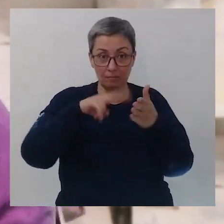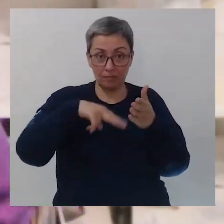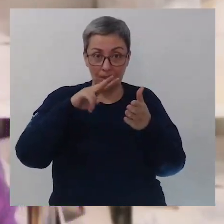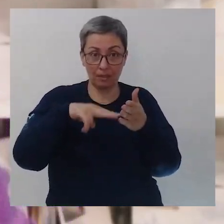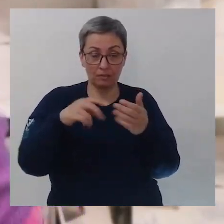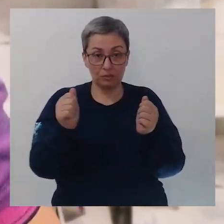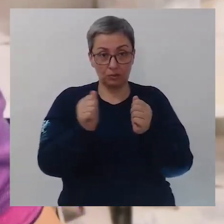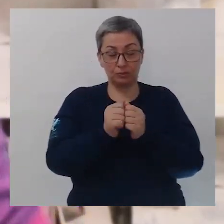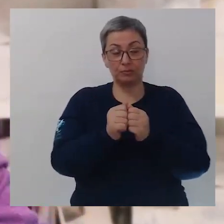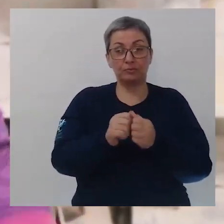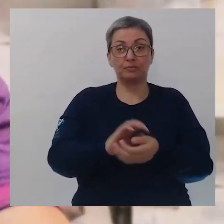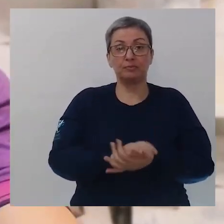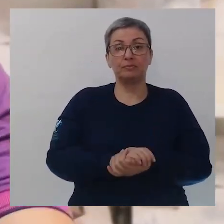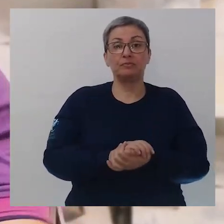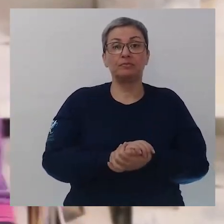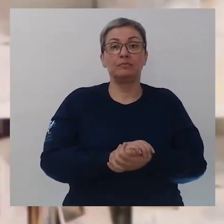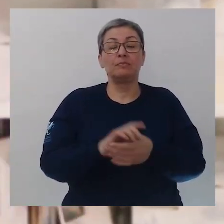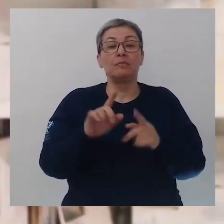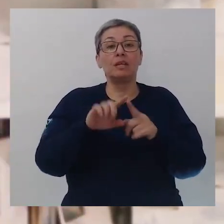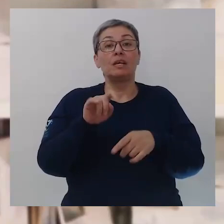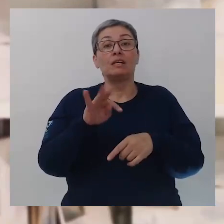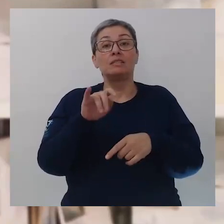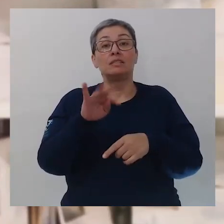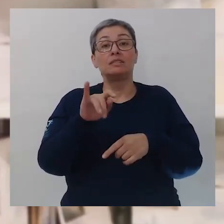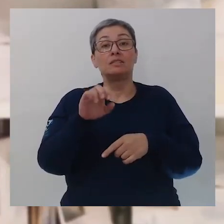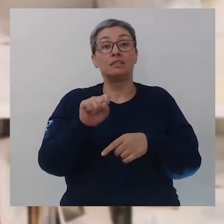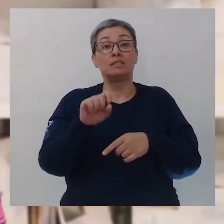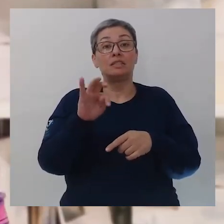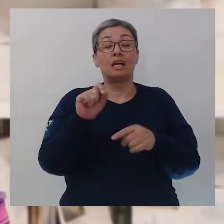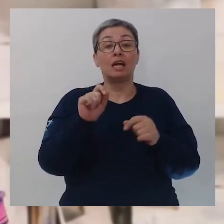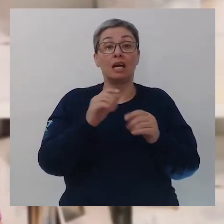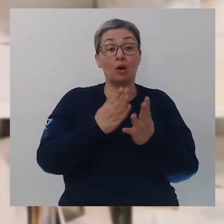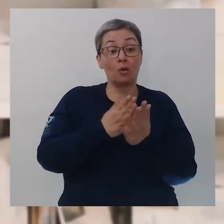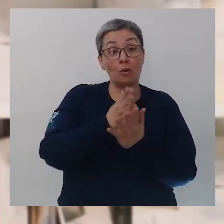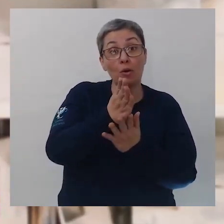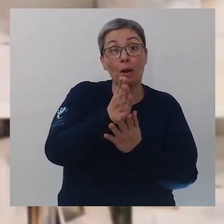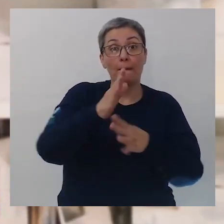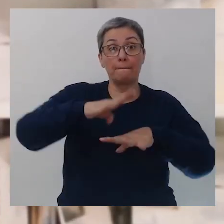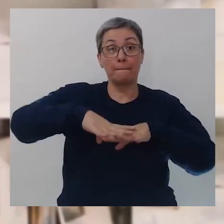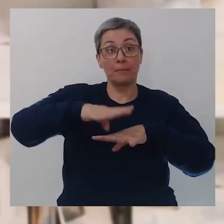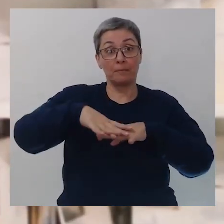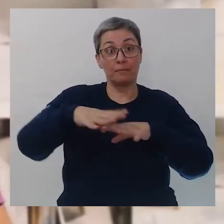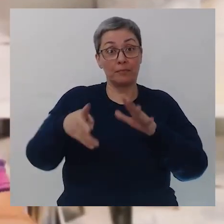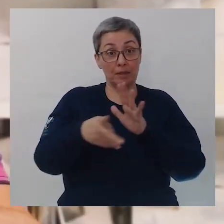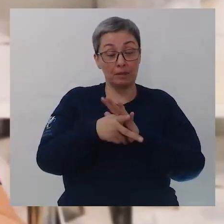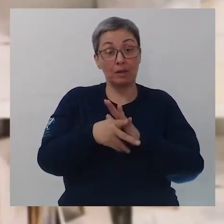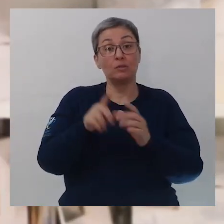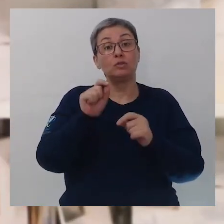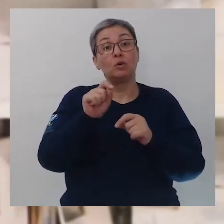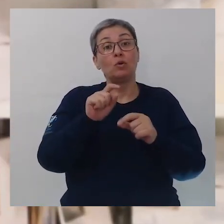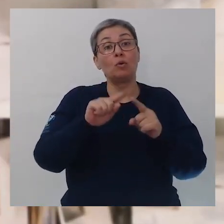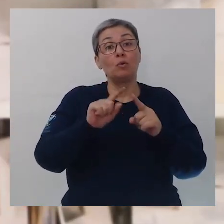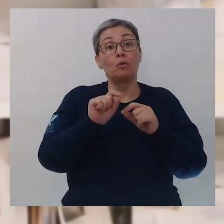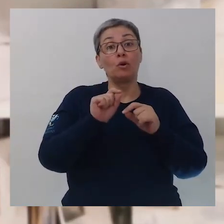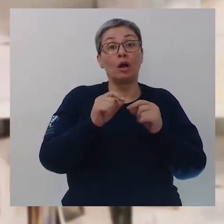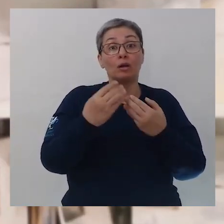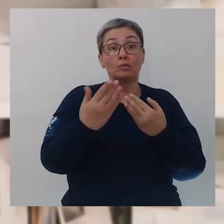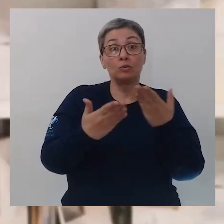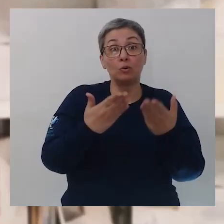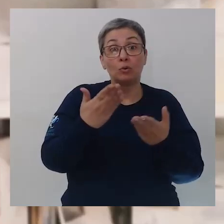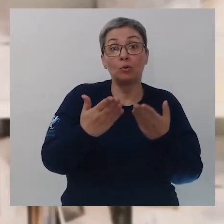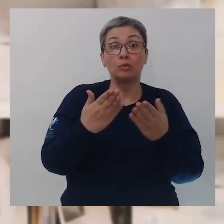para vocês, né? A estatística, ela é um ramo da matemática, ok? Que trata